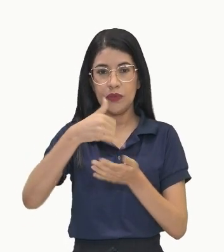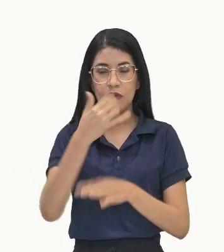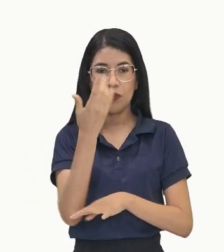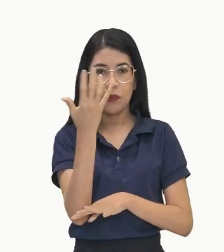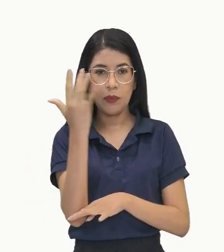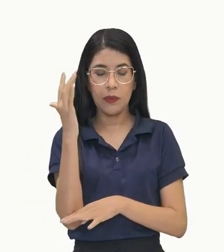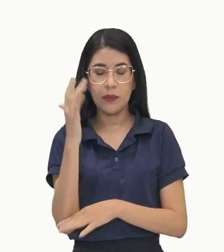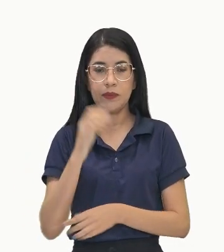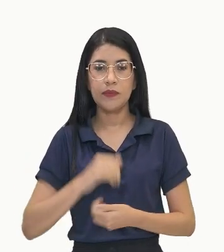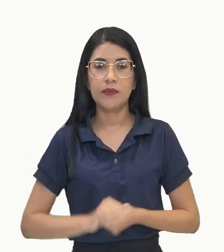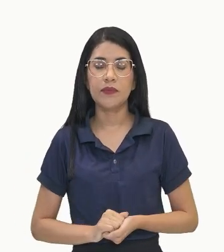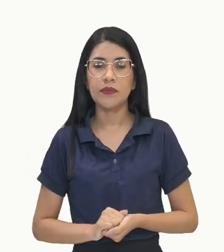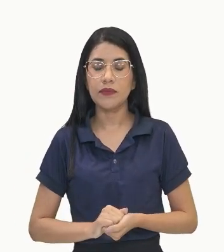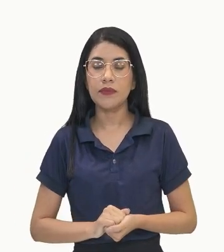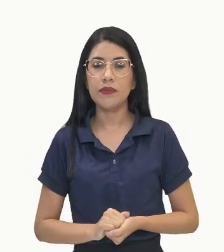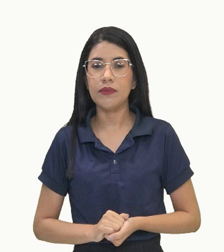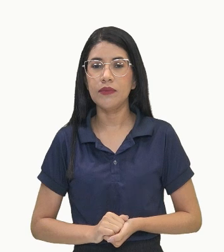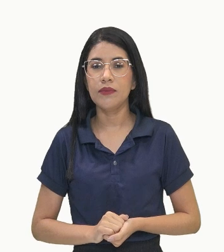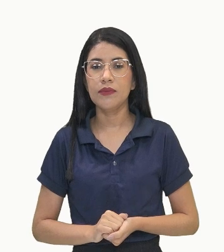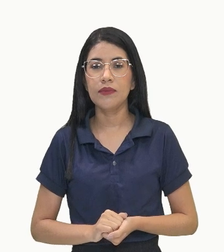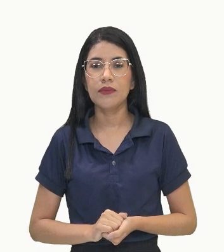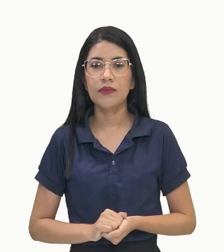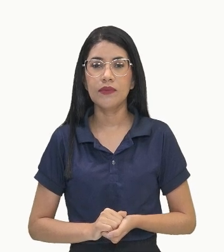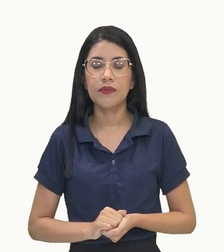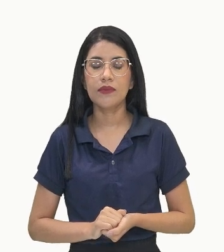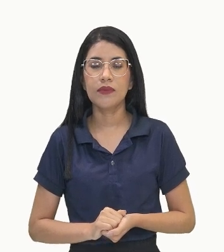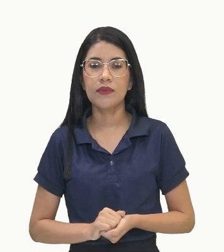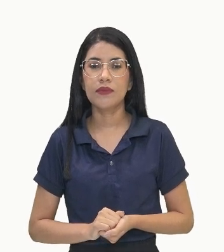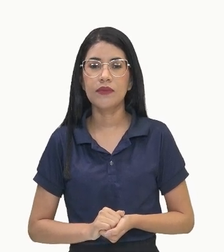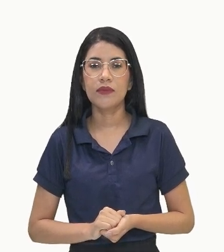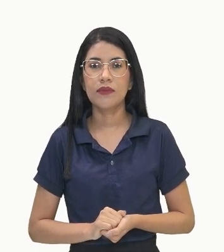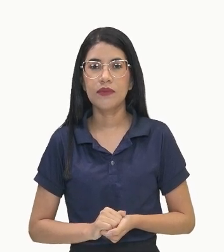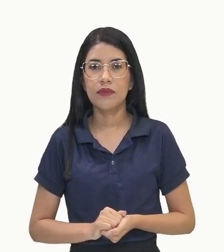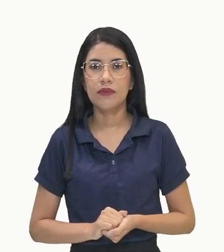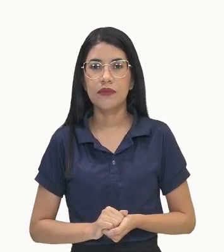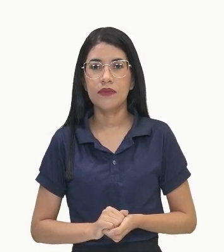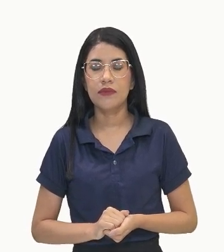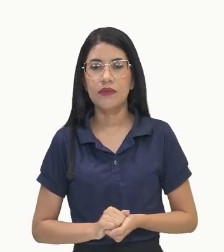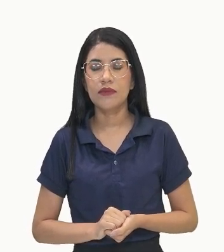100 gramas do óleo,